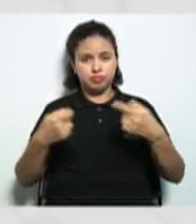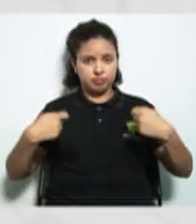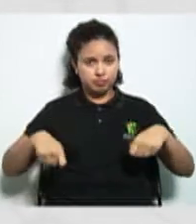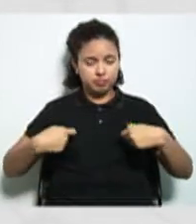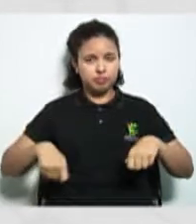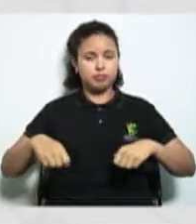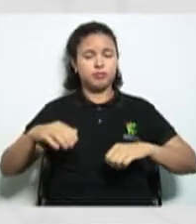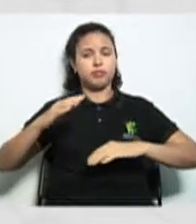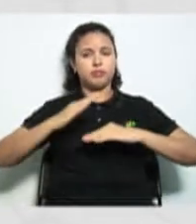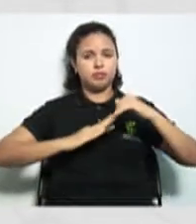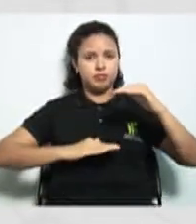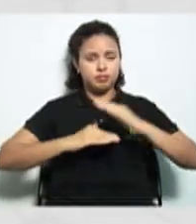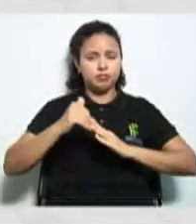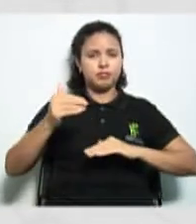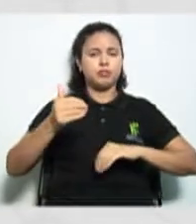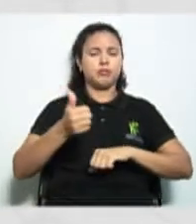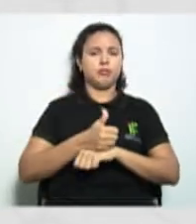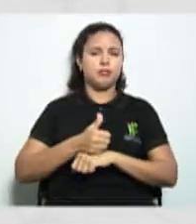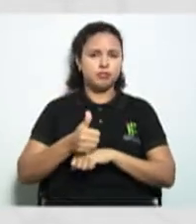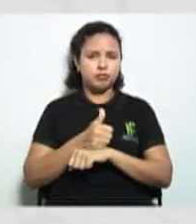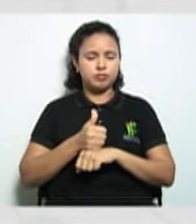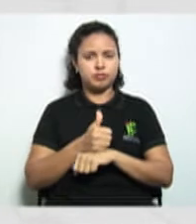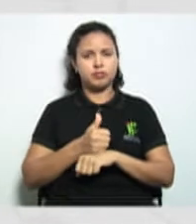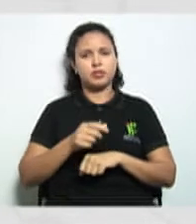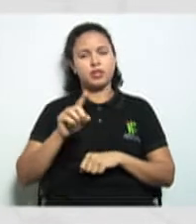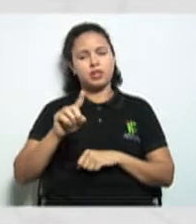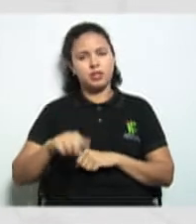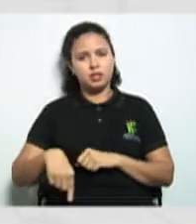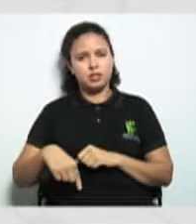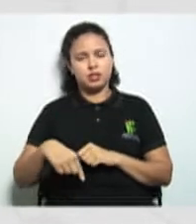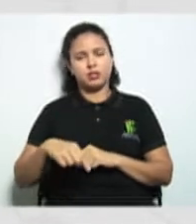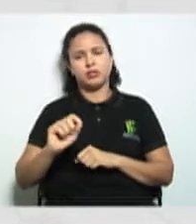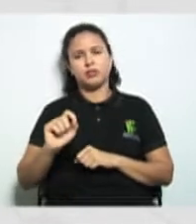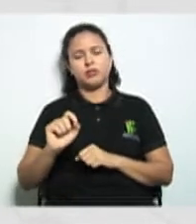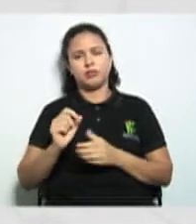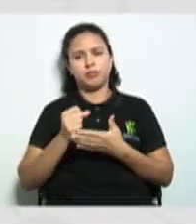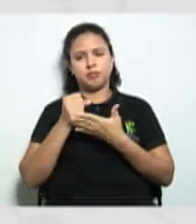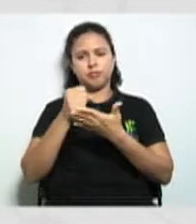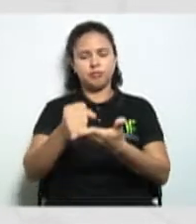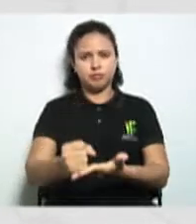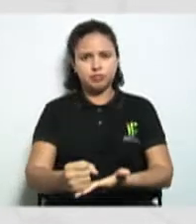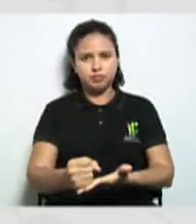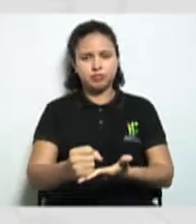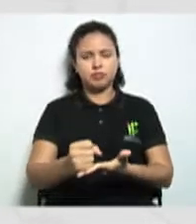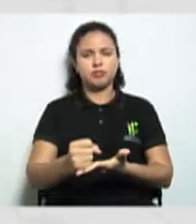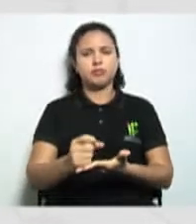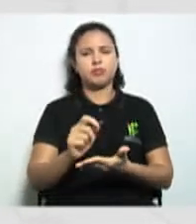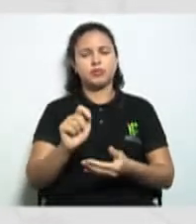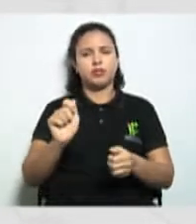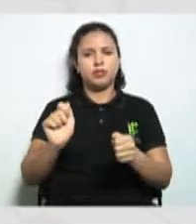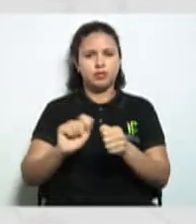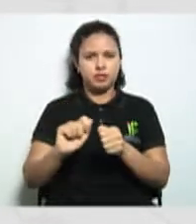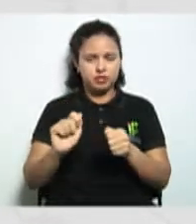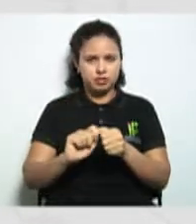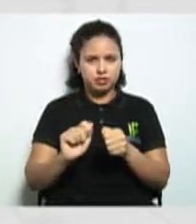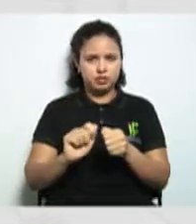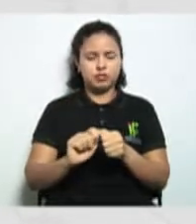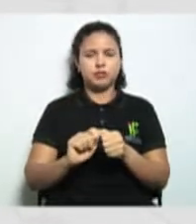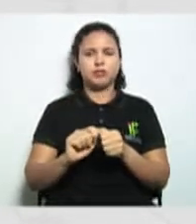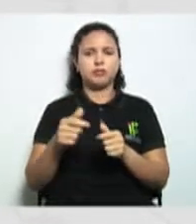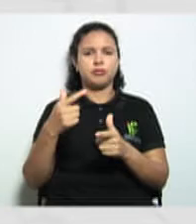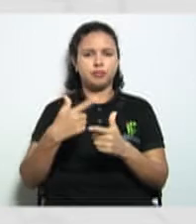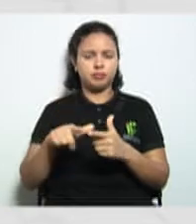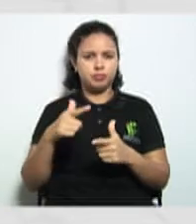tá? Ou seja, então essas são as condições que me levam a formular um